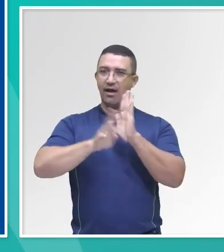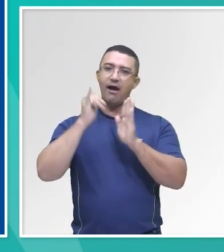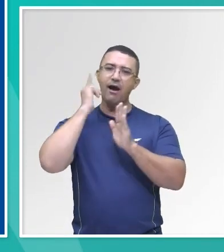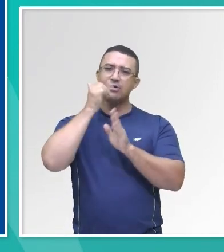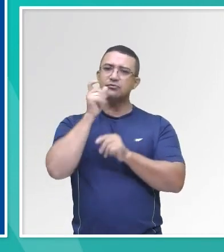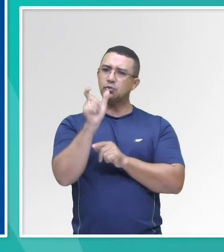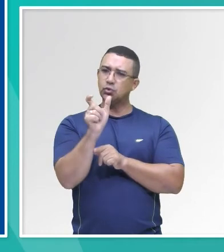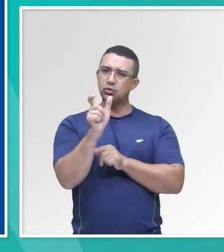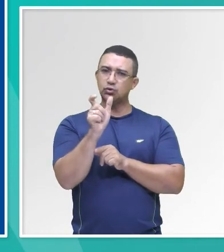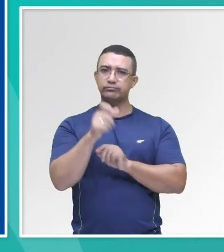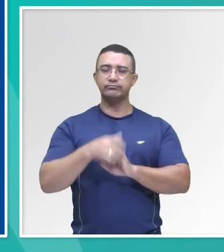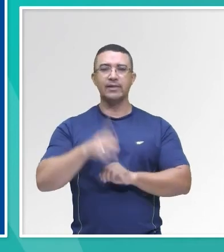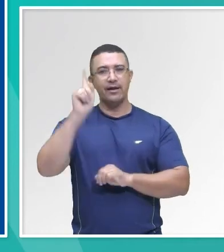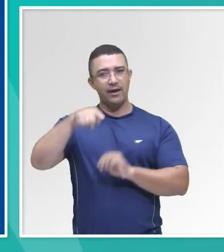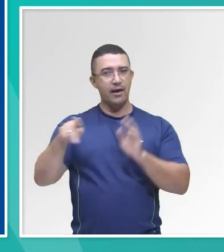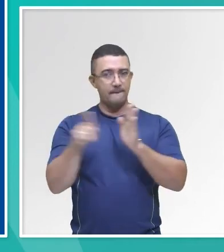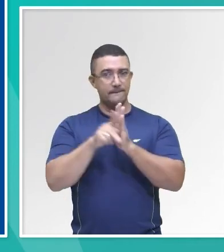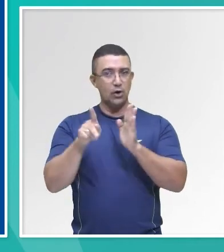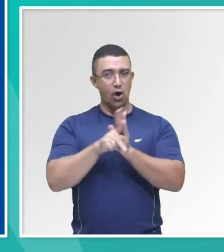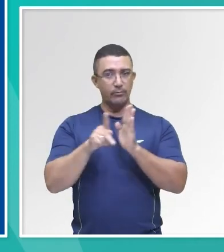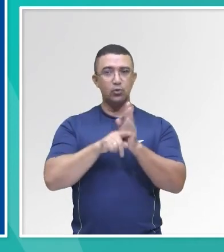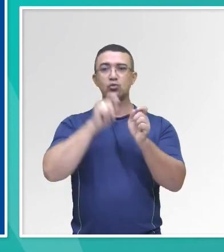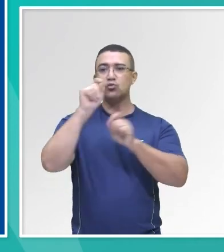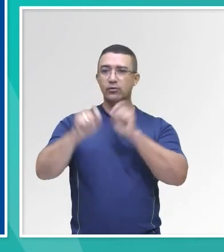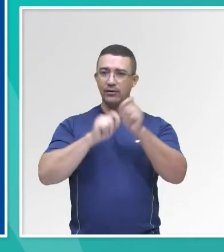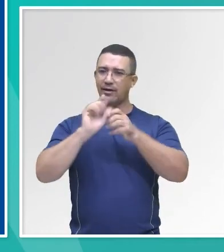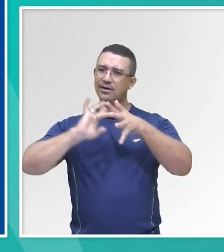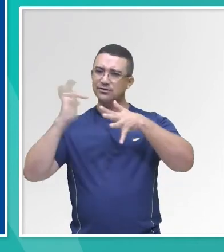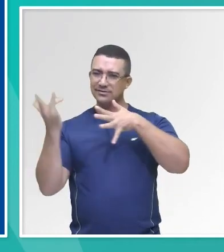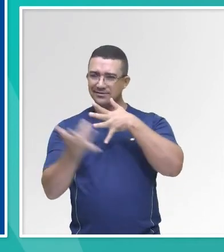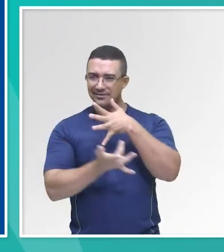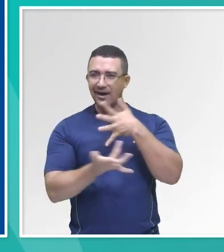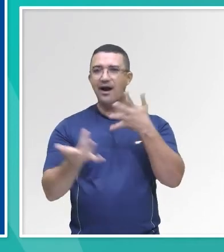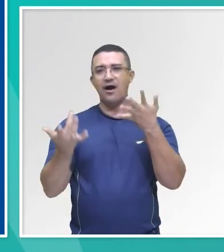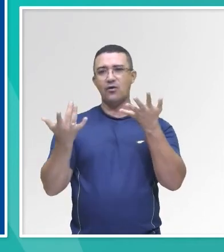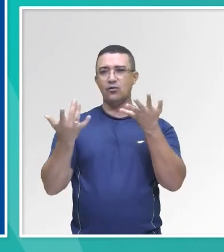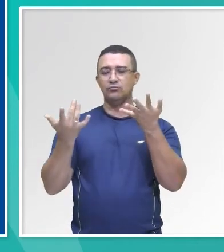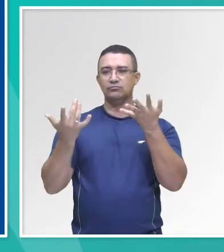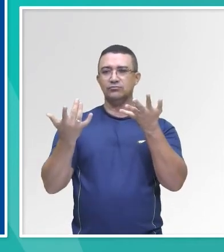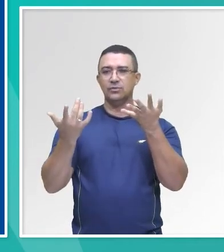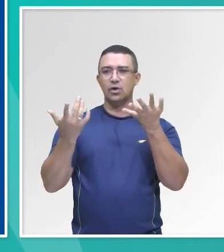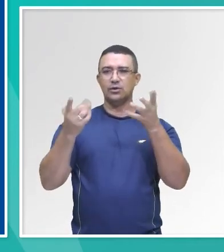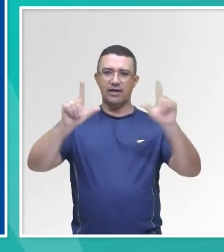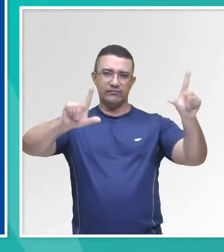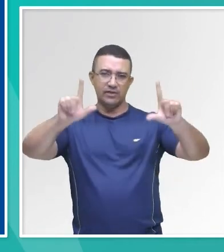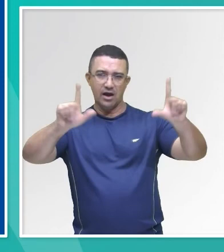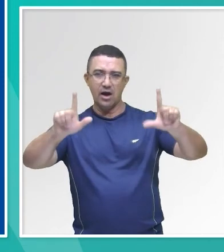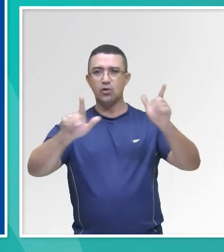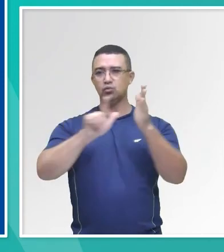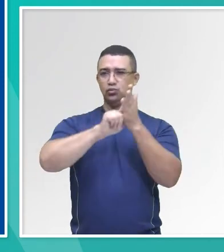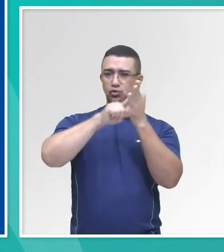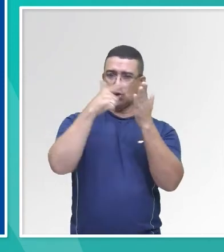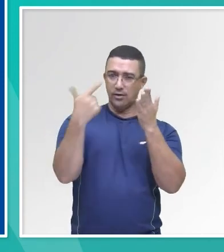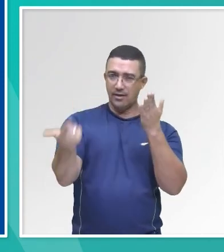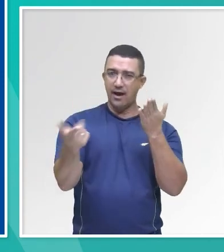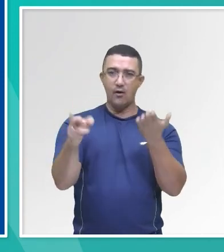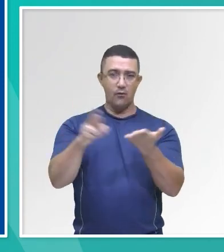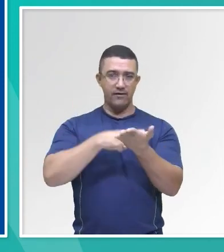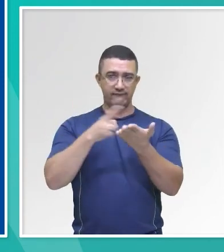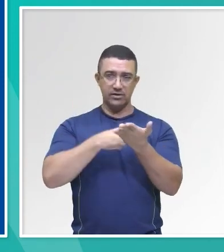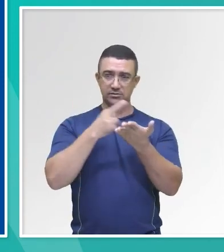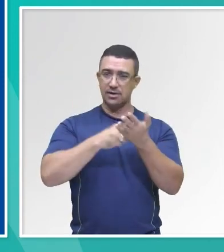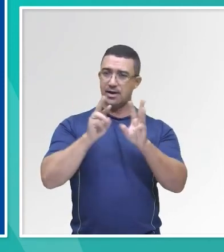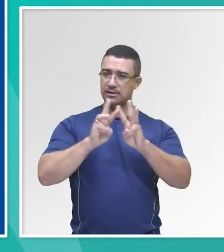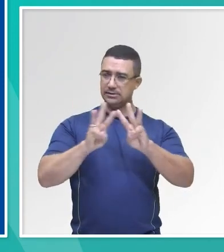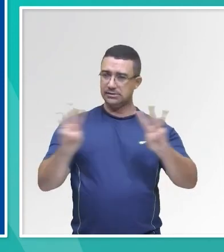geralmente produzido para meios de comunicação. Por exemplo, jornais, revistas, né?